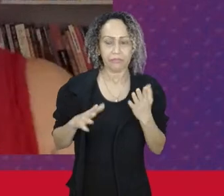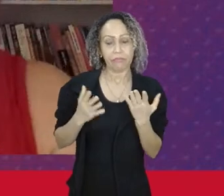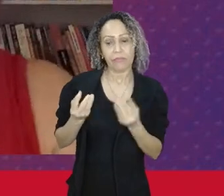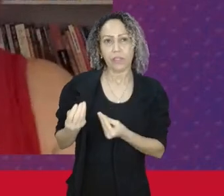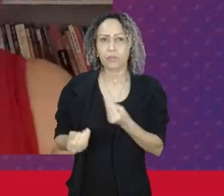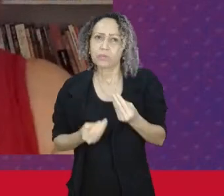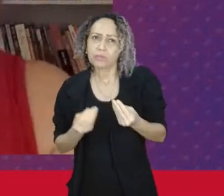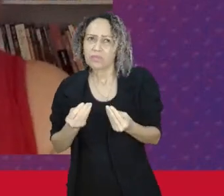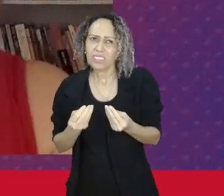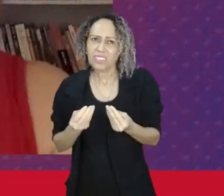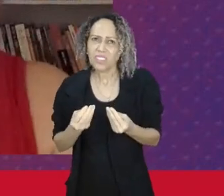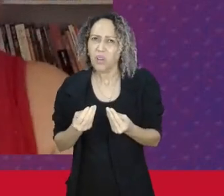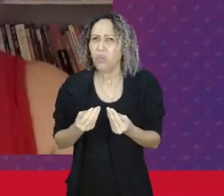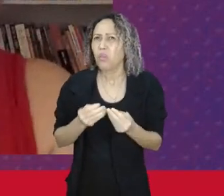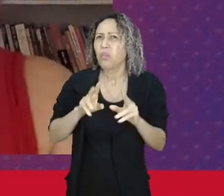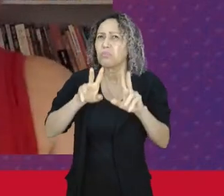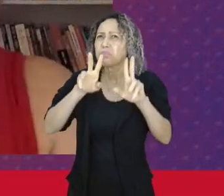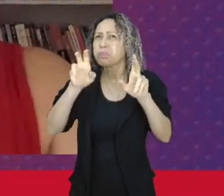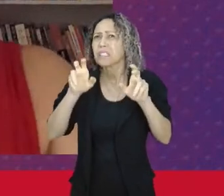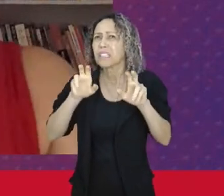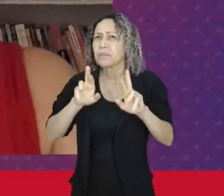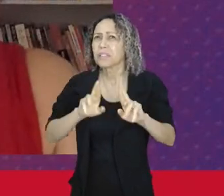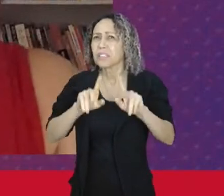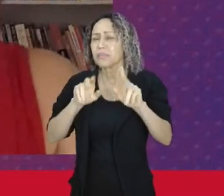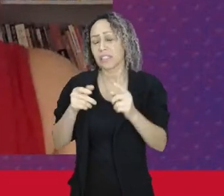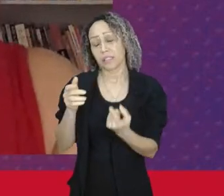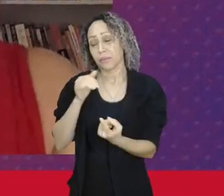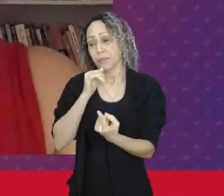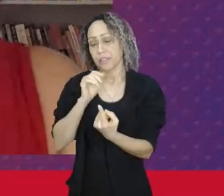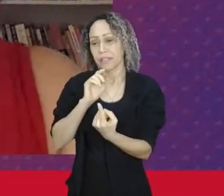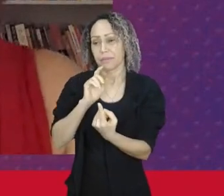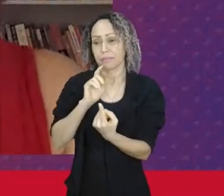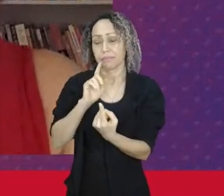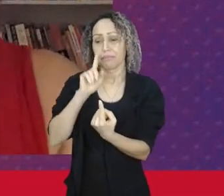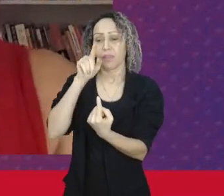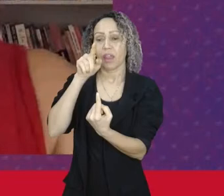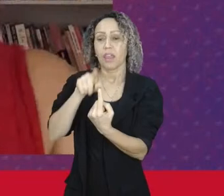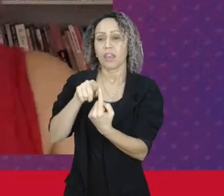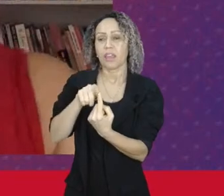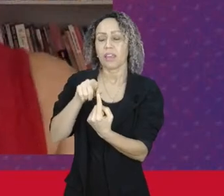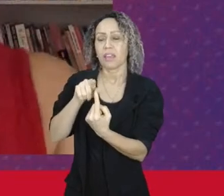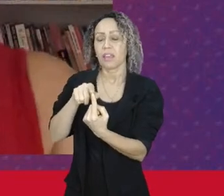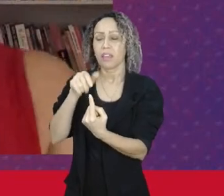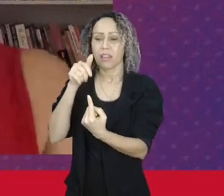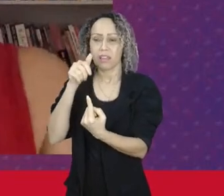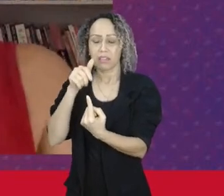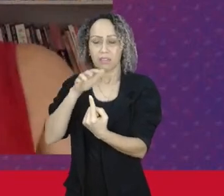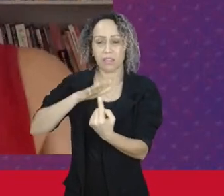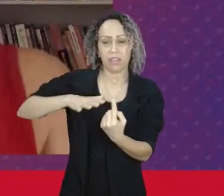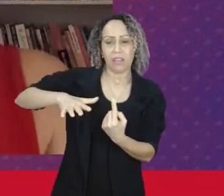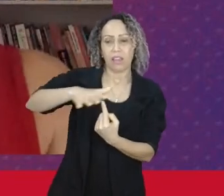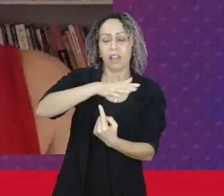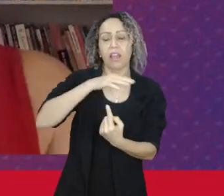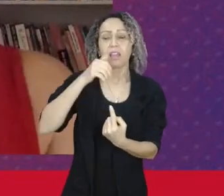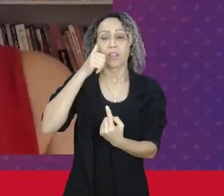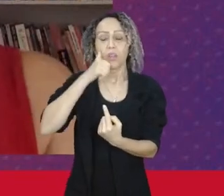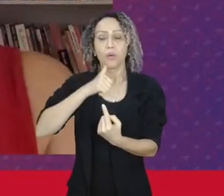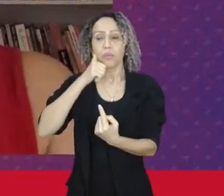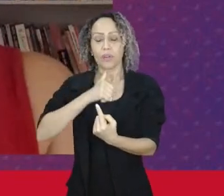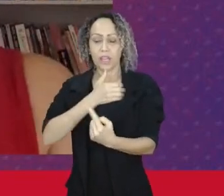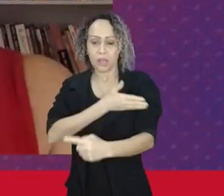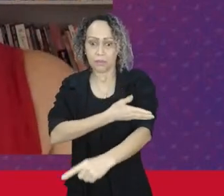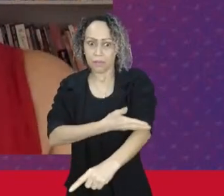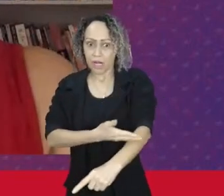de mulheres que existem, né? As mulheres brancas de classe média, elas terceirizam o trabalho